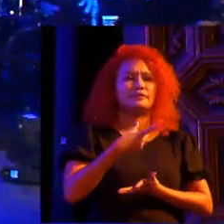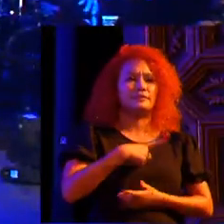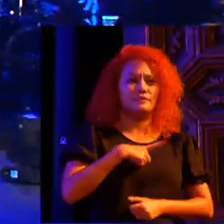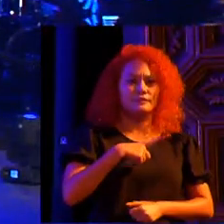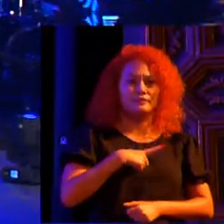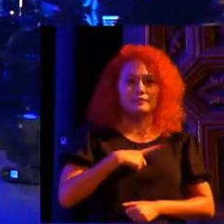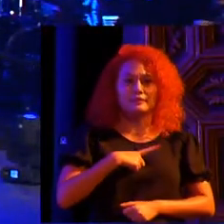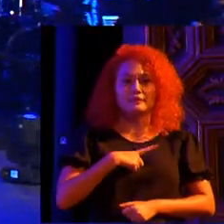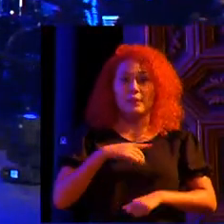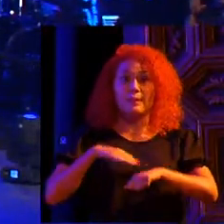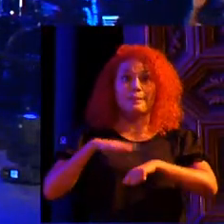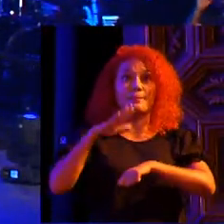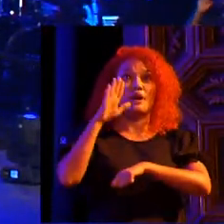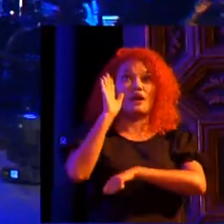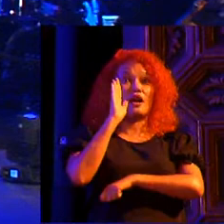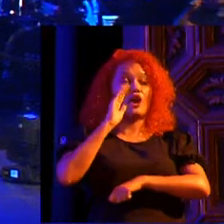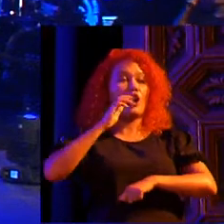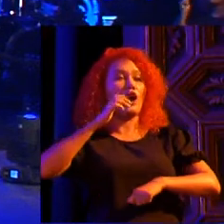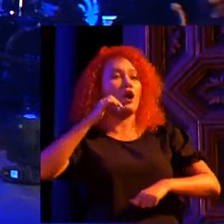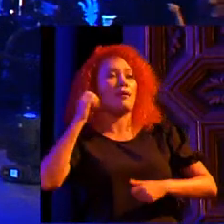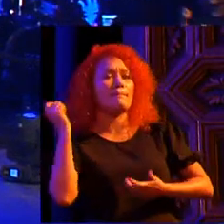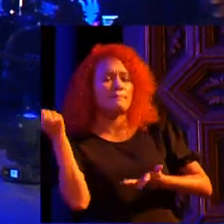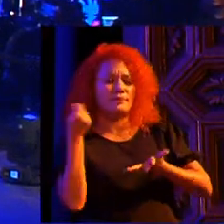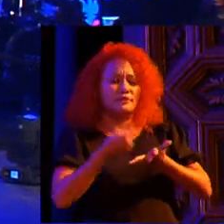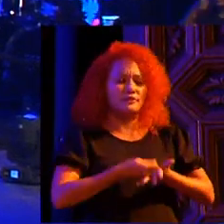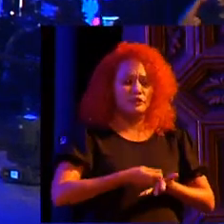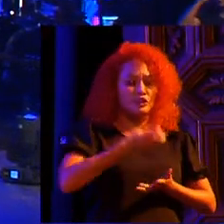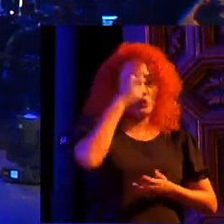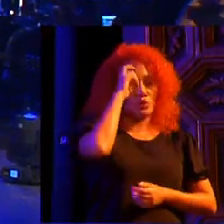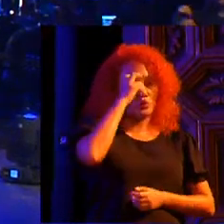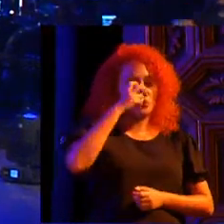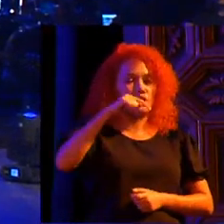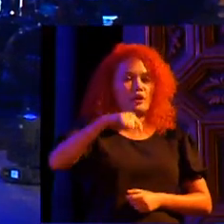maior patrocinadora de cultura do estado do Pará.